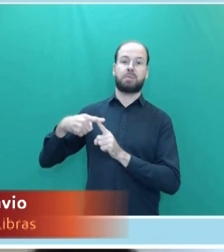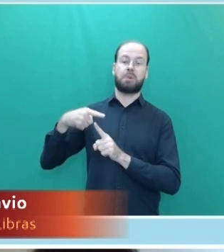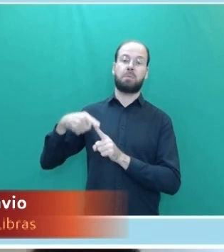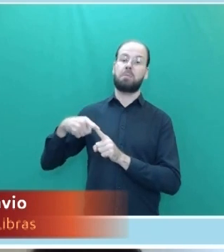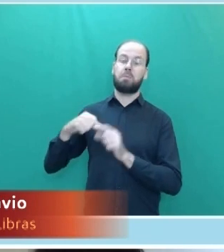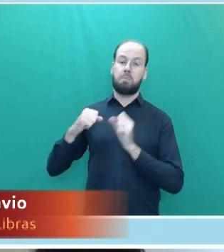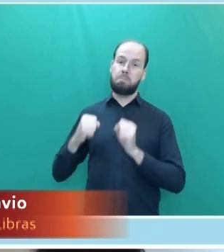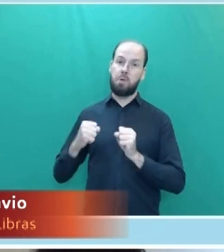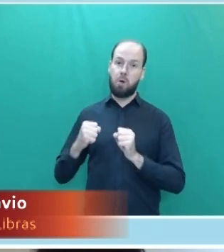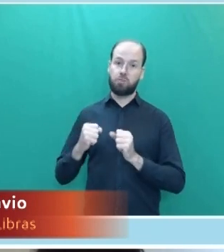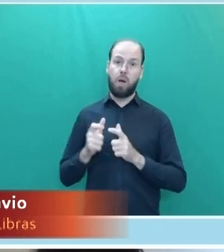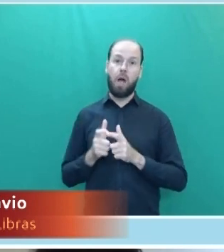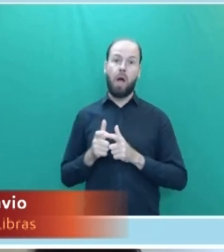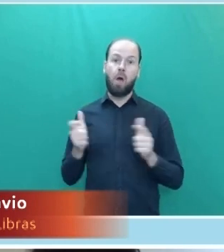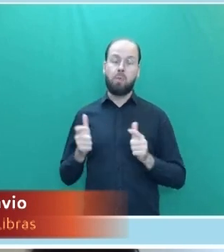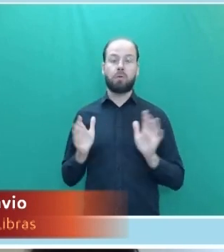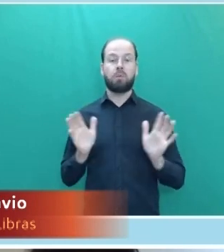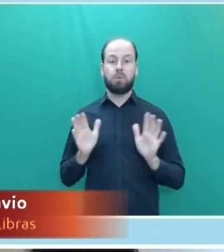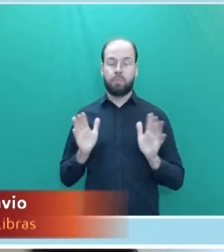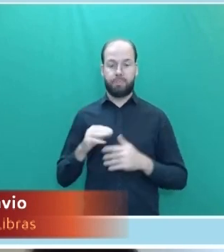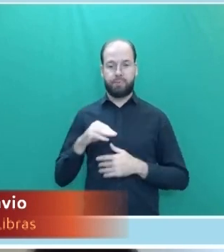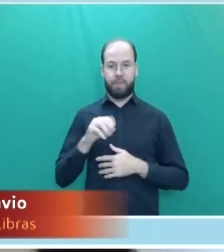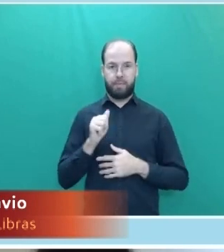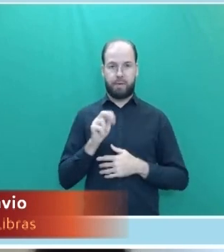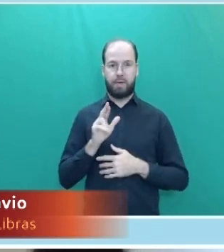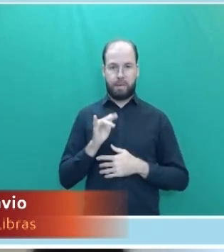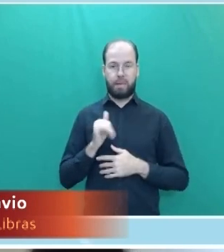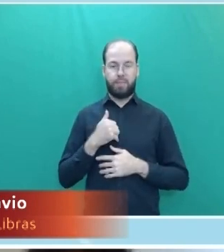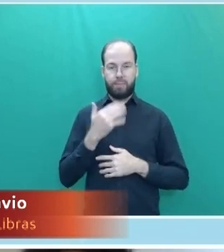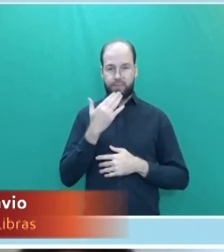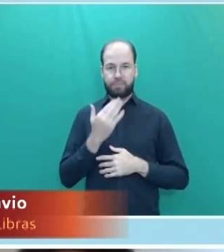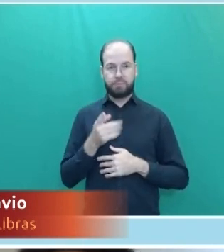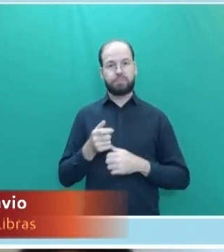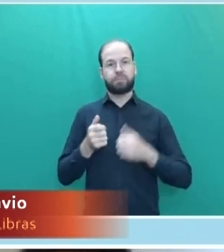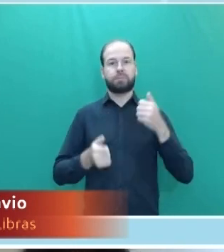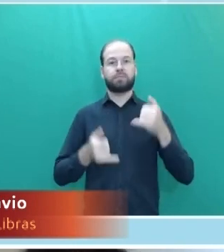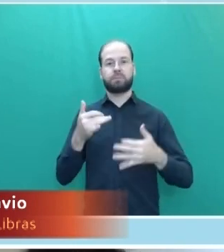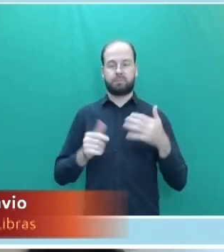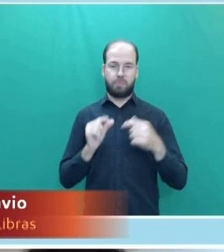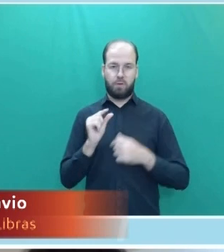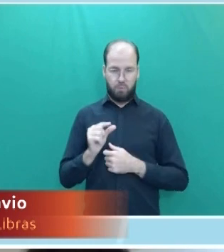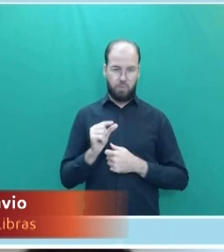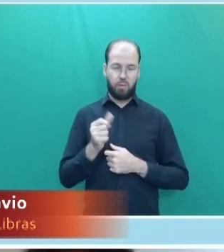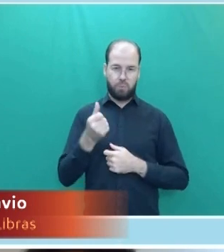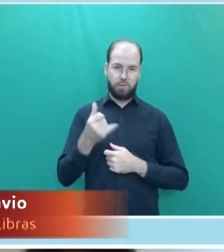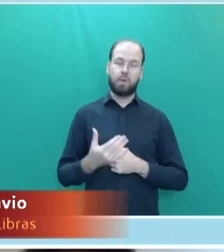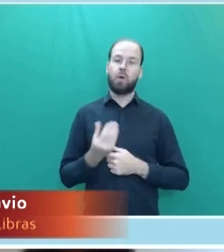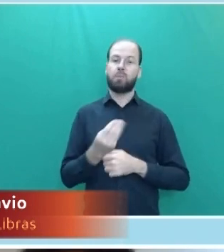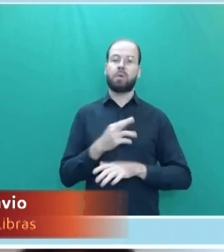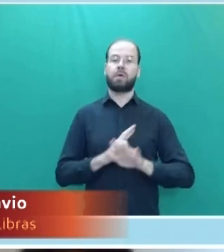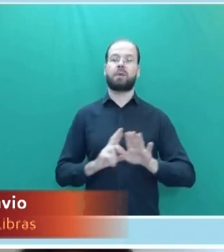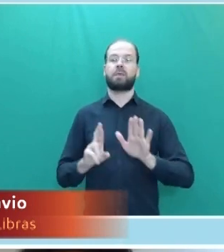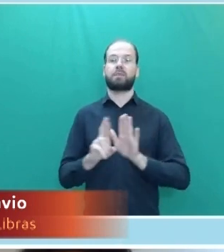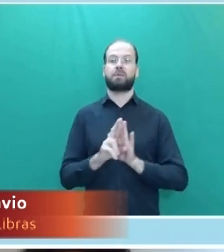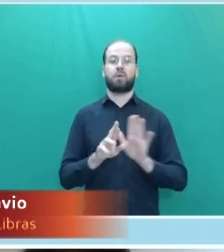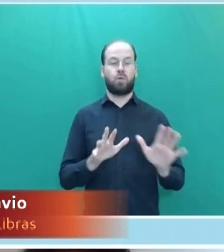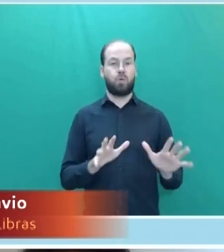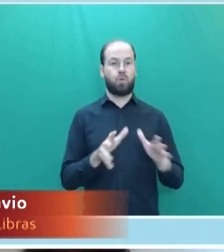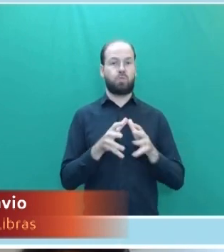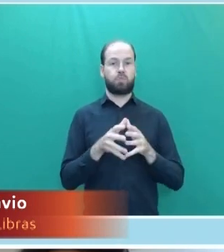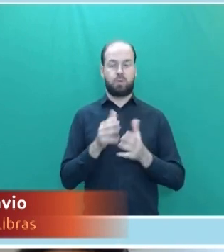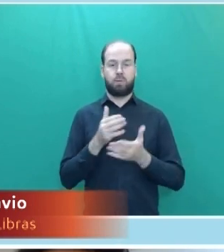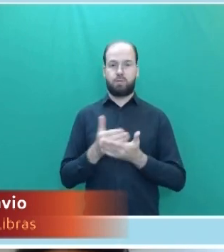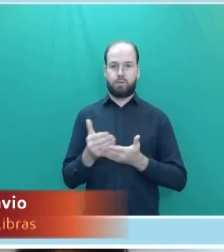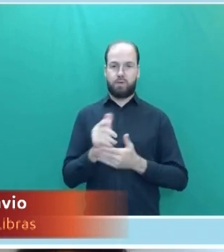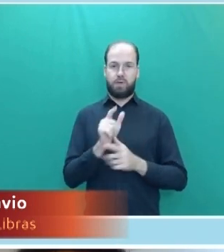ainda mais, Maria, queria que começasse por você falando um pouquinho disso, dessa representatividade dessa comunidade a partir dessa